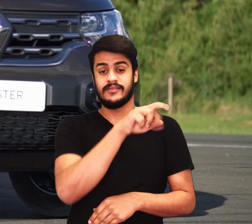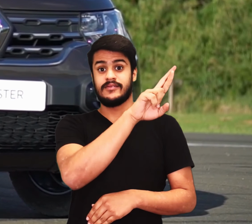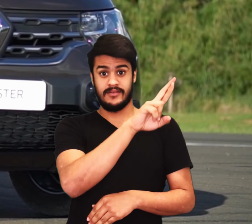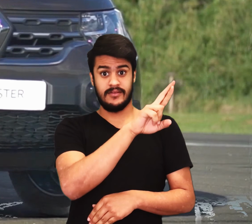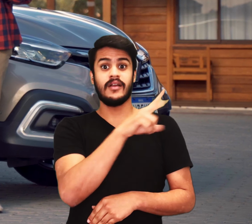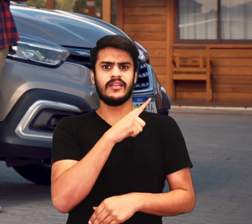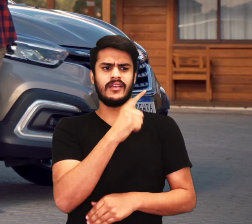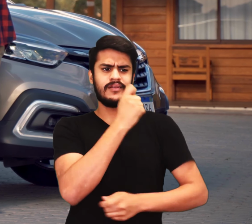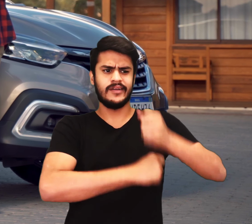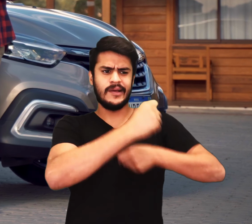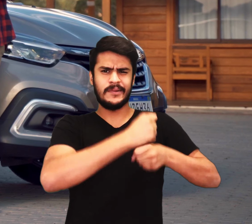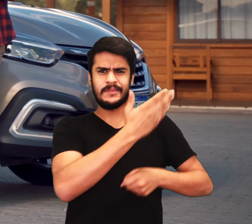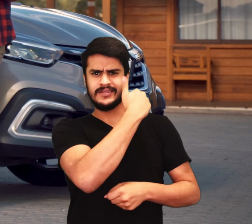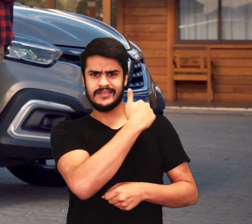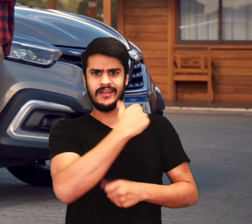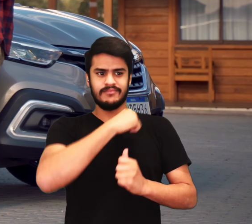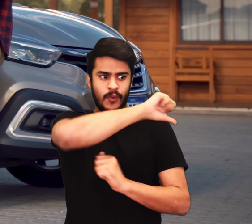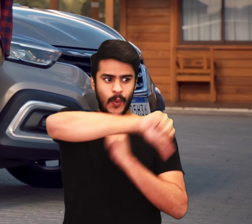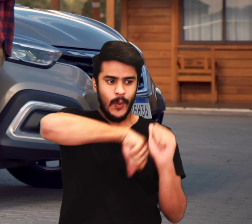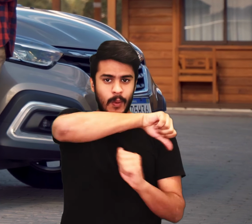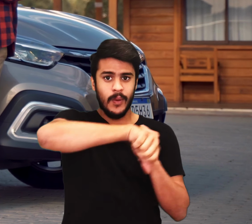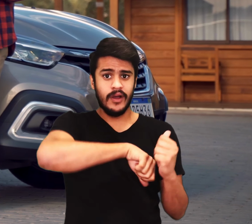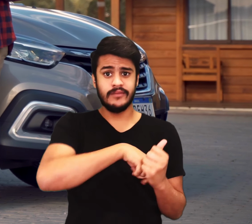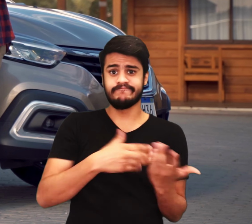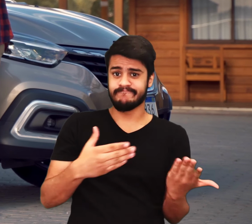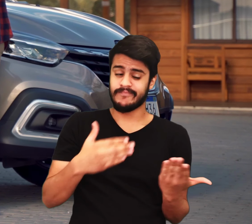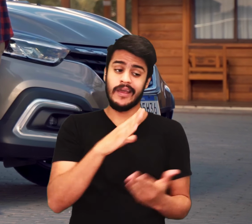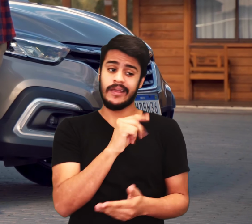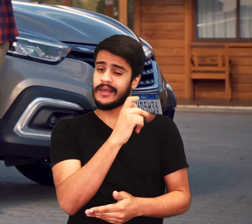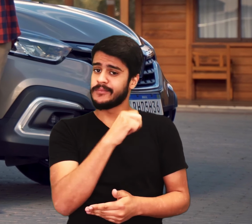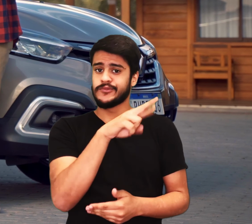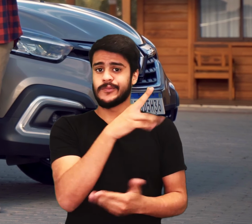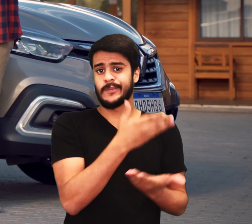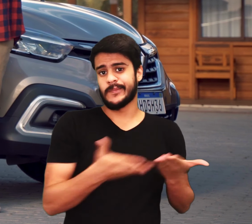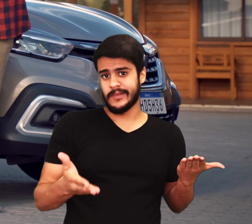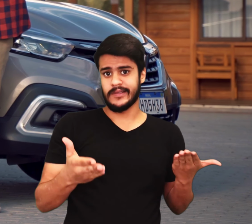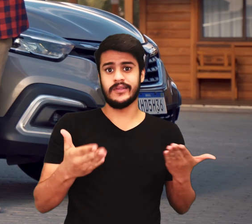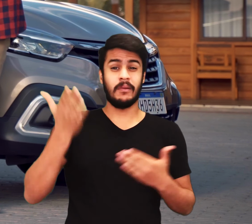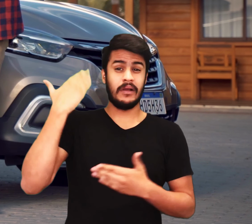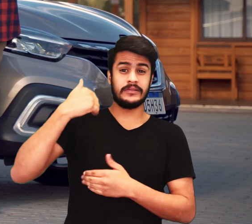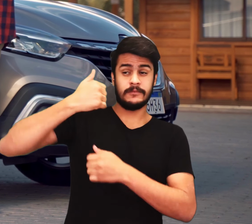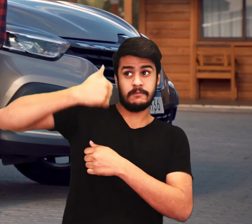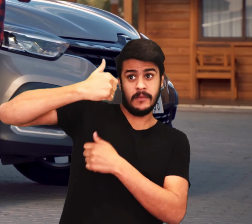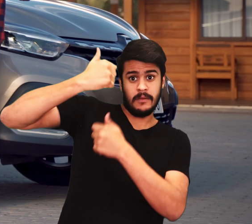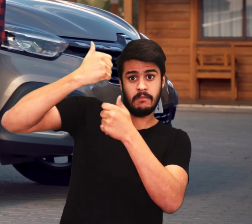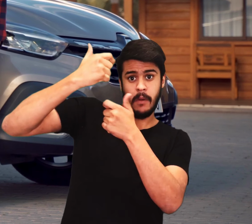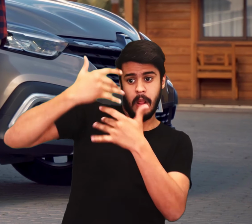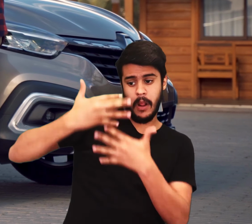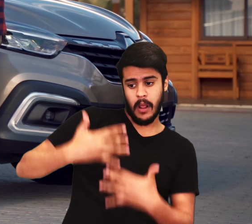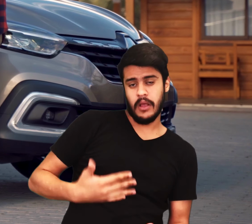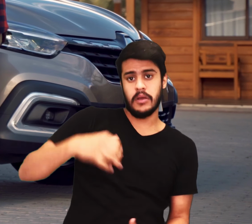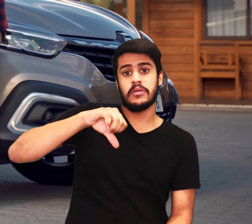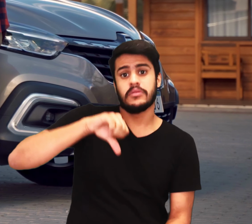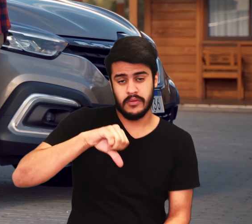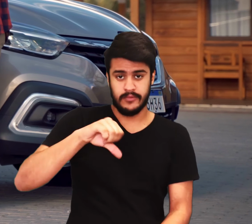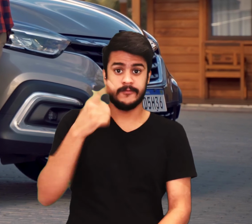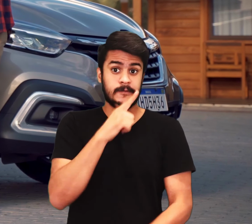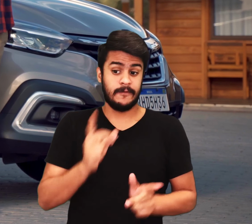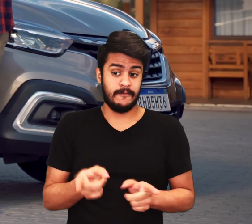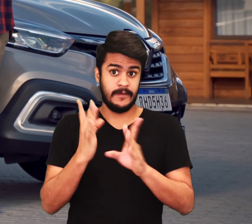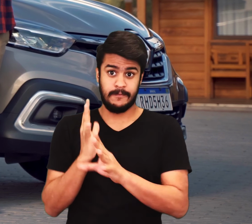março, mais ou menos, do ano passado, esse cara aqui ficou largado no escuro. E, com isso, ele despencou para a nona posição, emplacando apenas